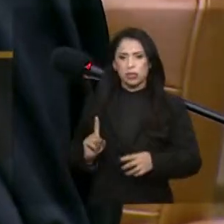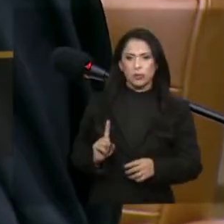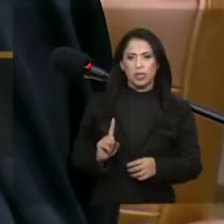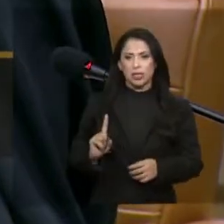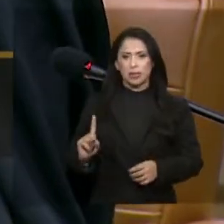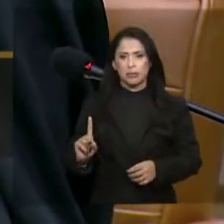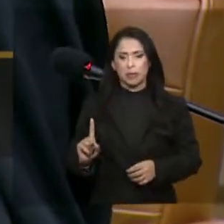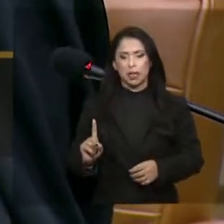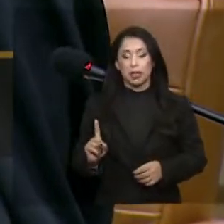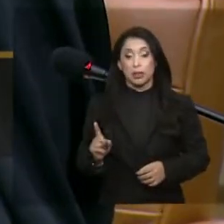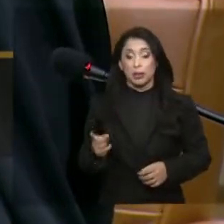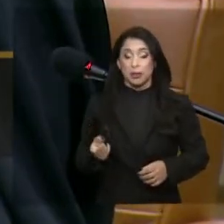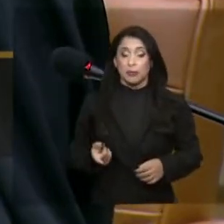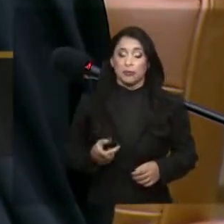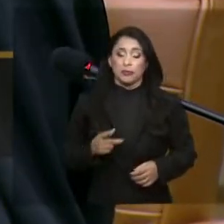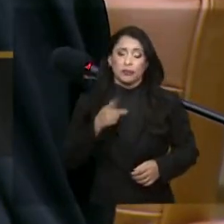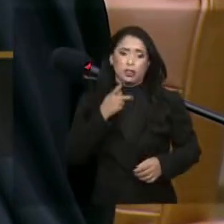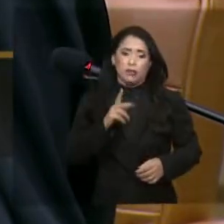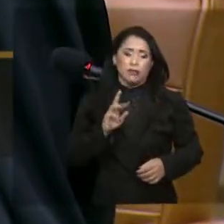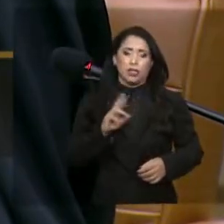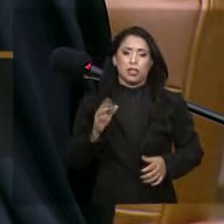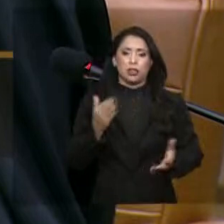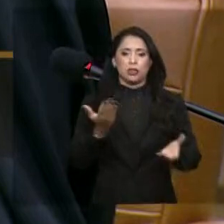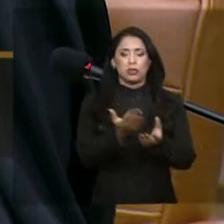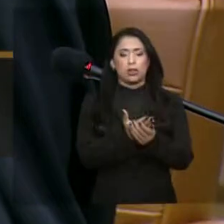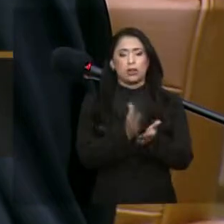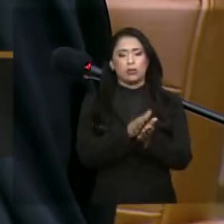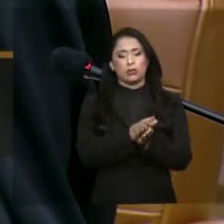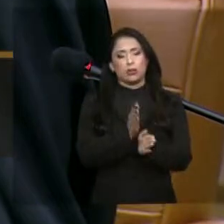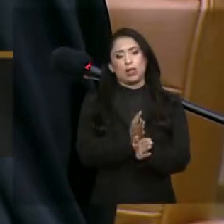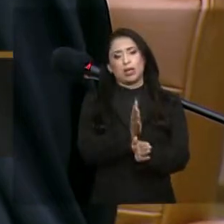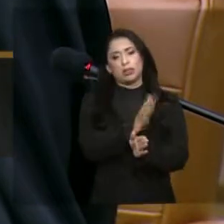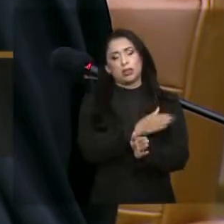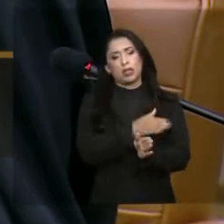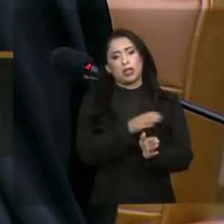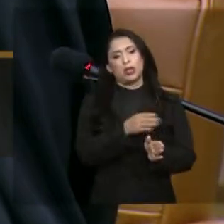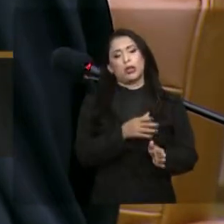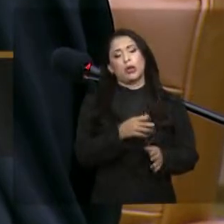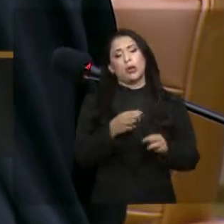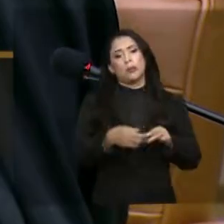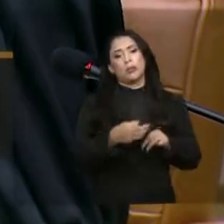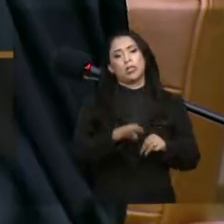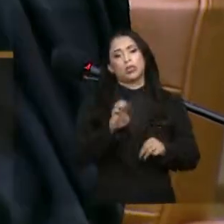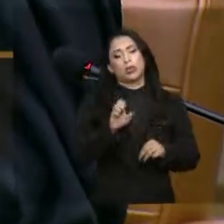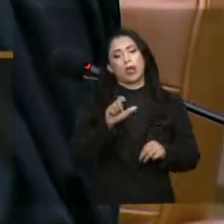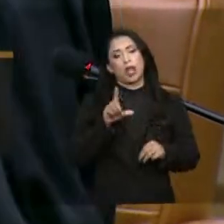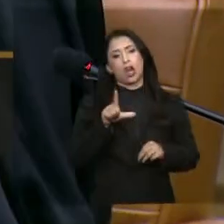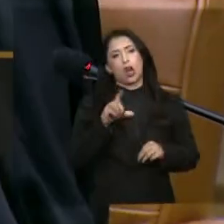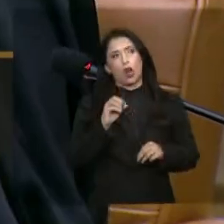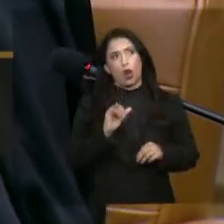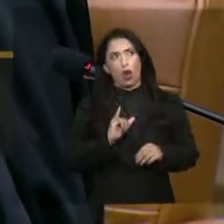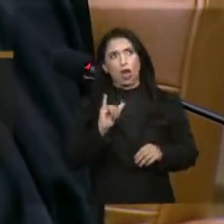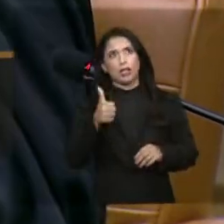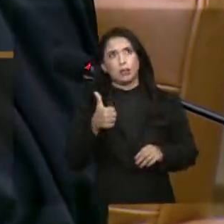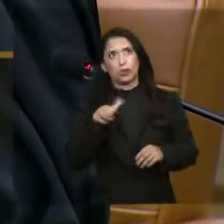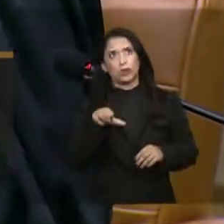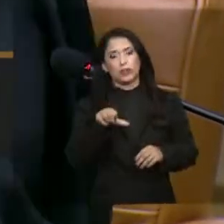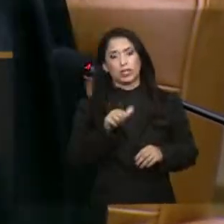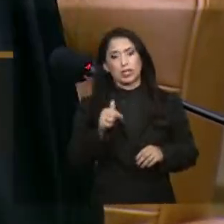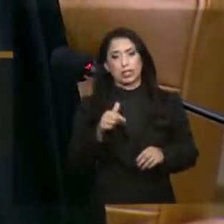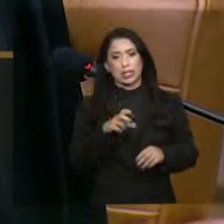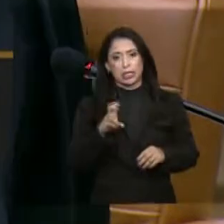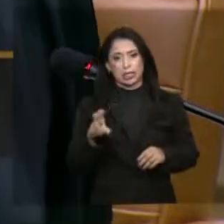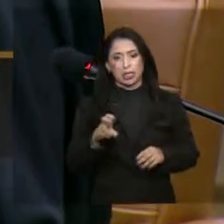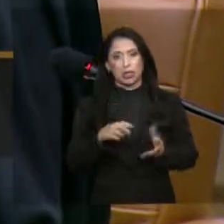citei não só um precedente antigo aqui do ministro Eloy da Rocha, em 75, como vários do